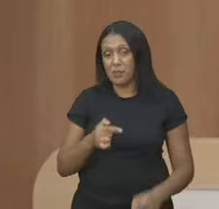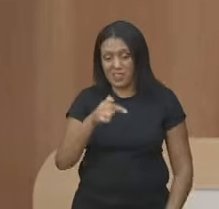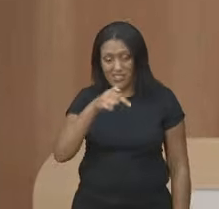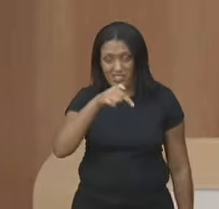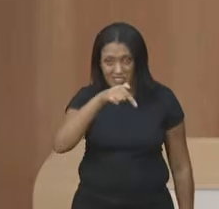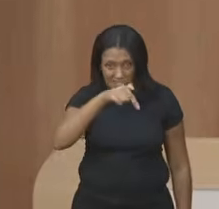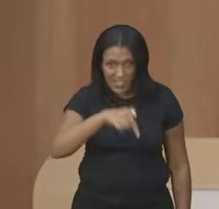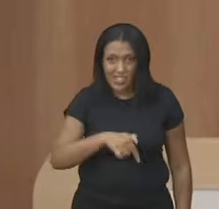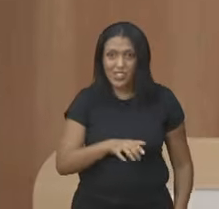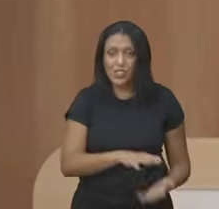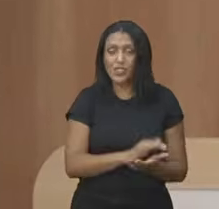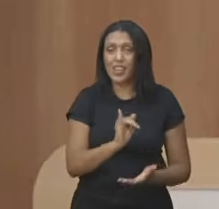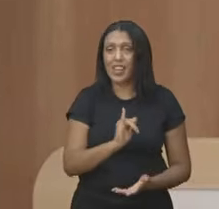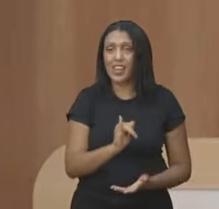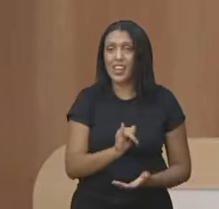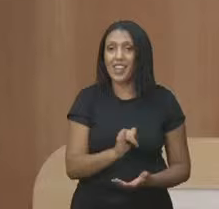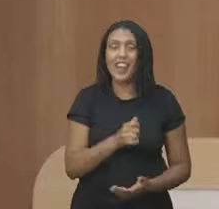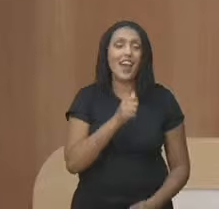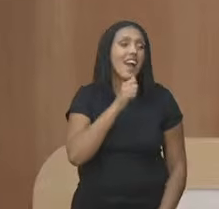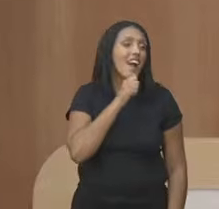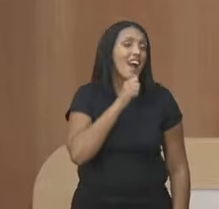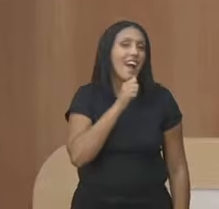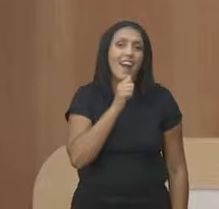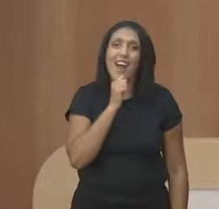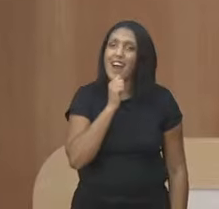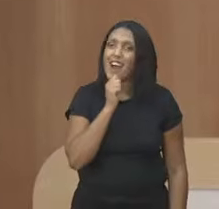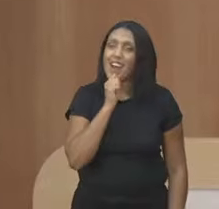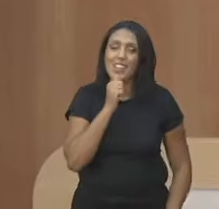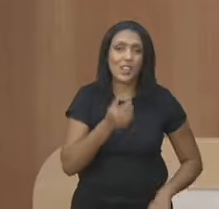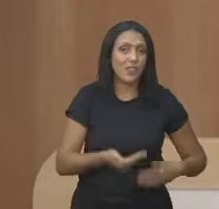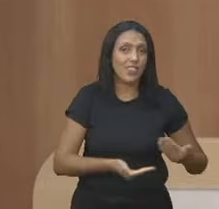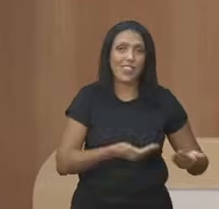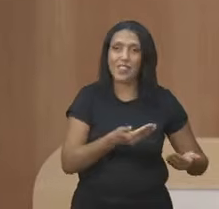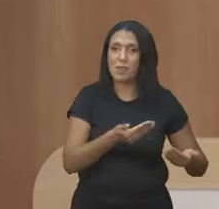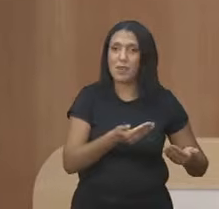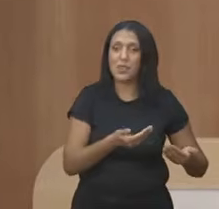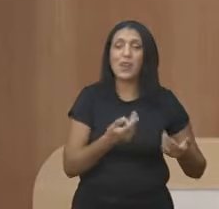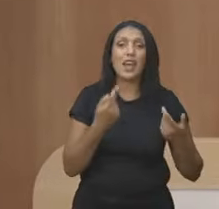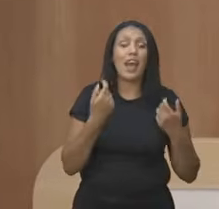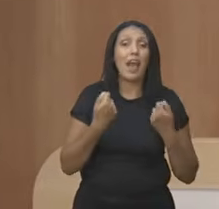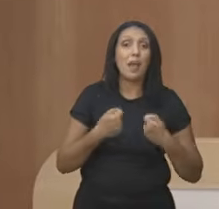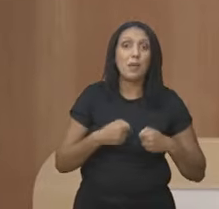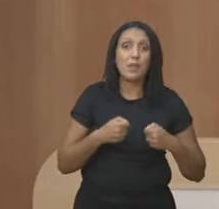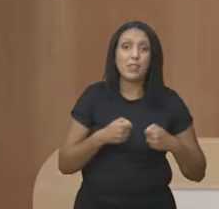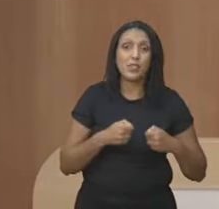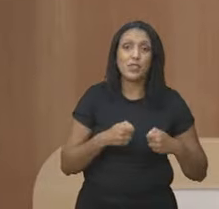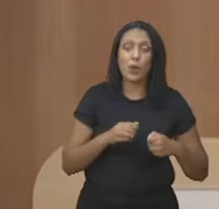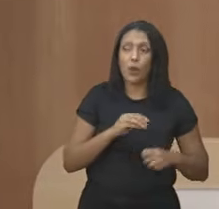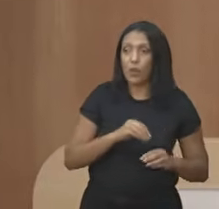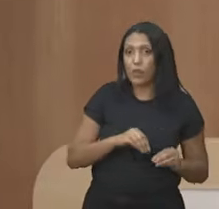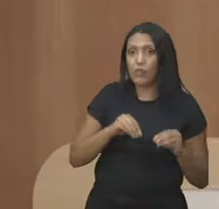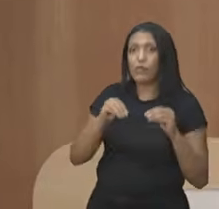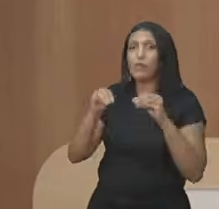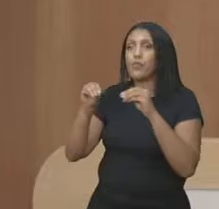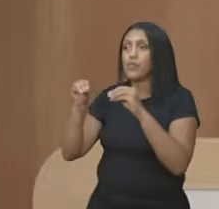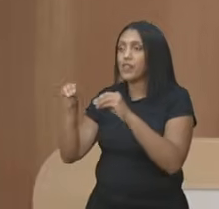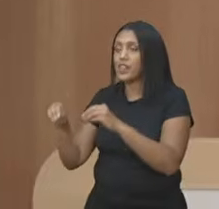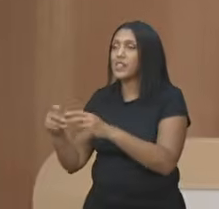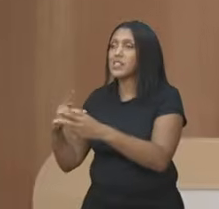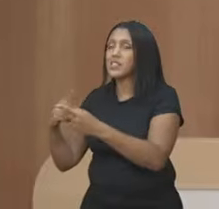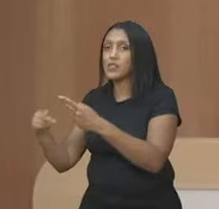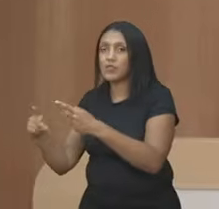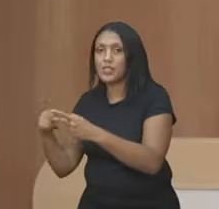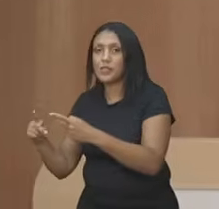Jacareí. Então, possibilitar que outras famílias tivessem acesso a esse tratamento sem ter que se deslocar para Taubaté, sem ter que se deslocar para São José dos